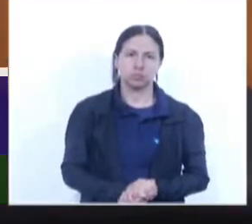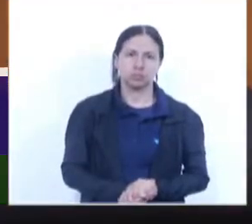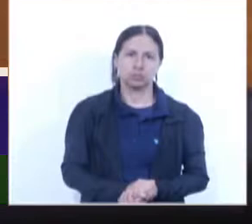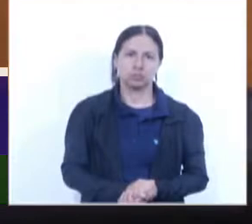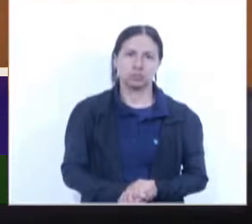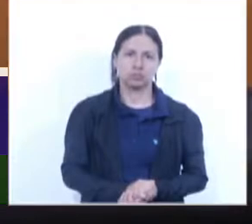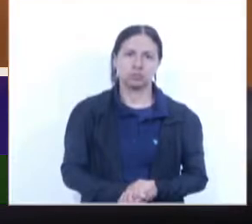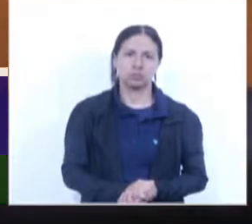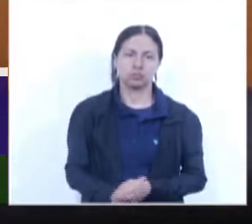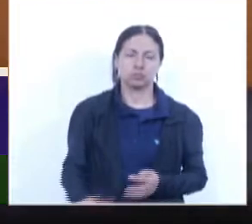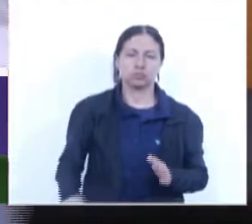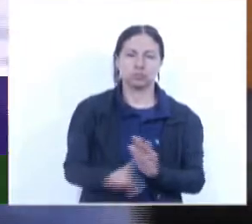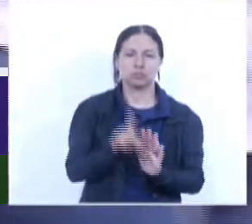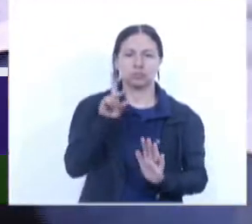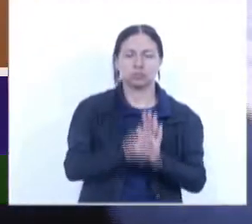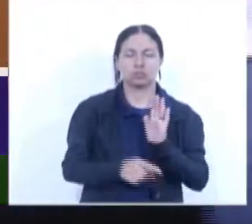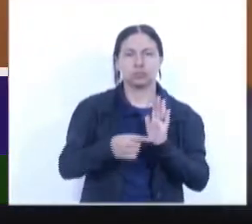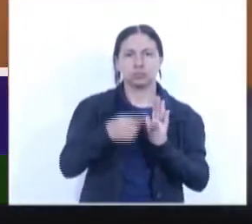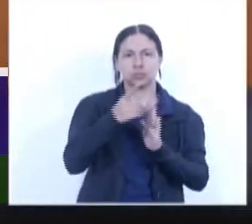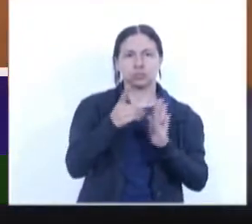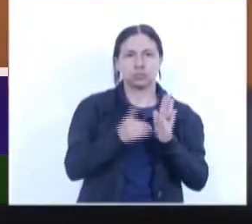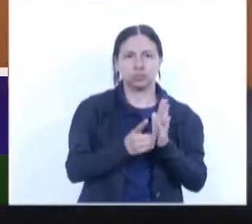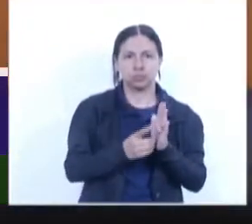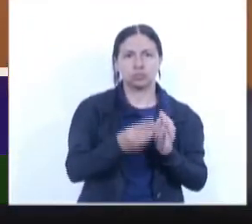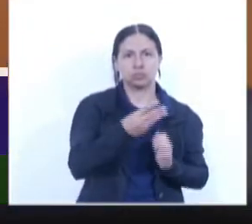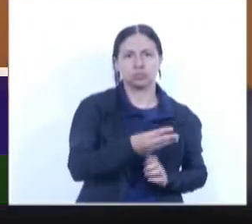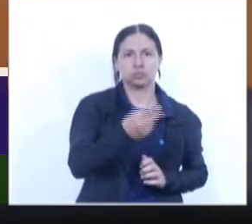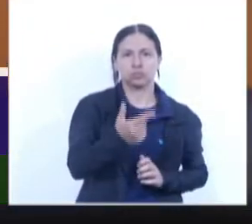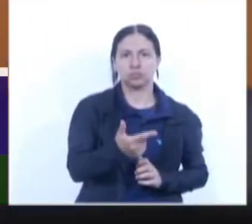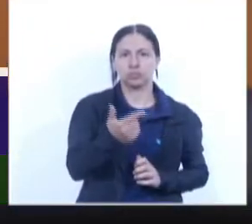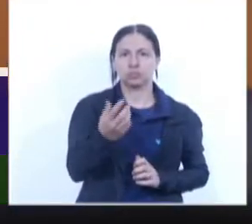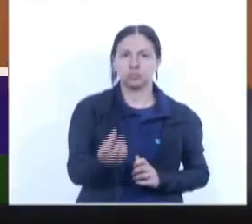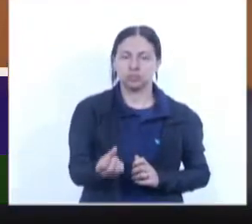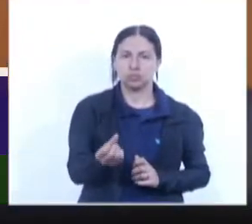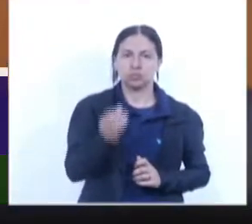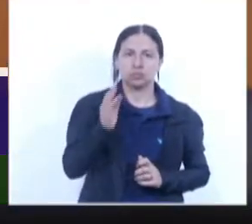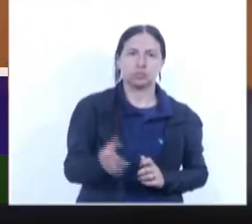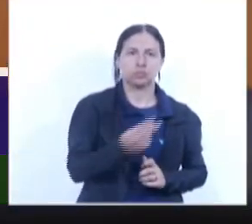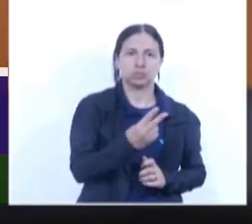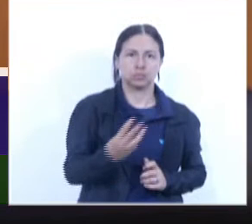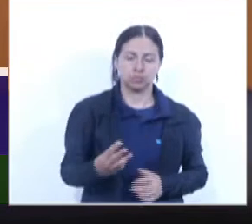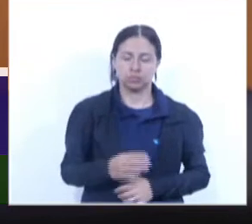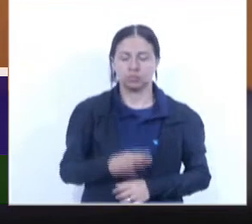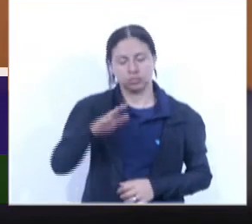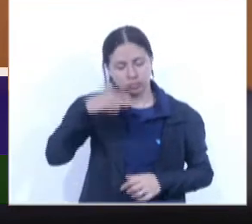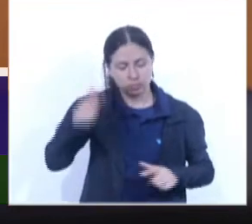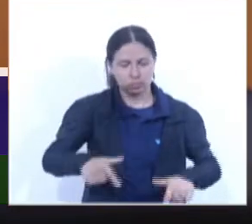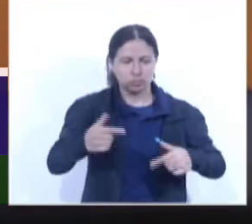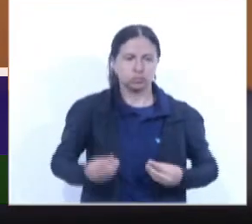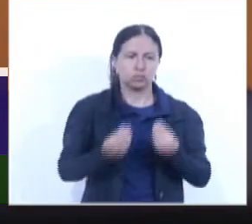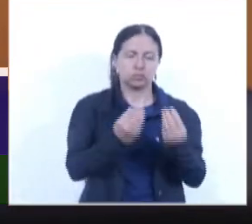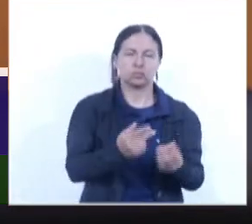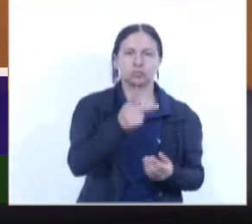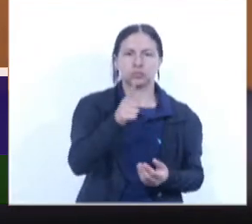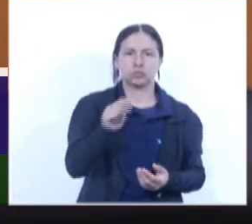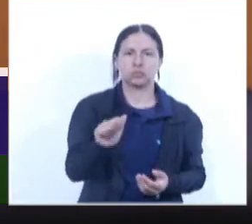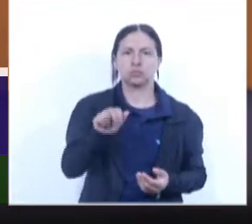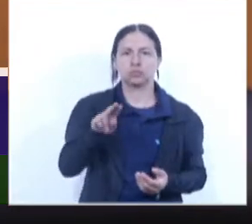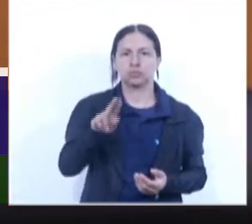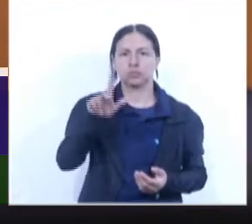projeto decreto legislativo 326/23 com 7 títulos da dona horária Paulo Roberto Cardoso